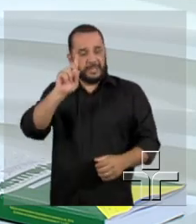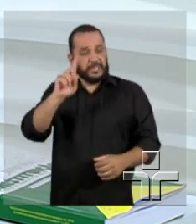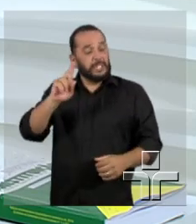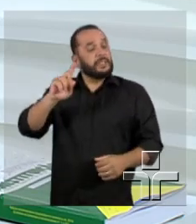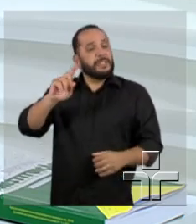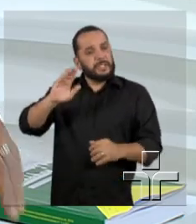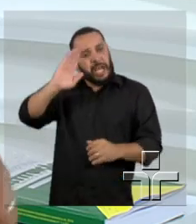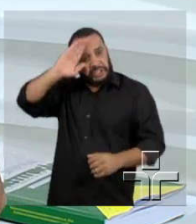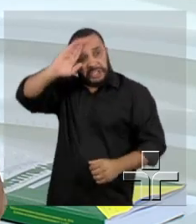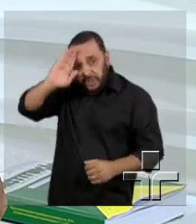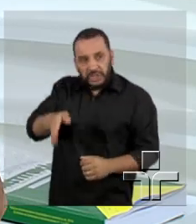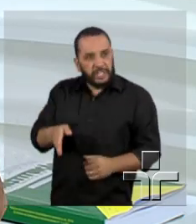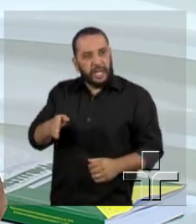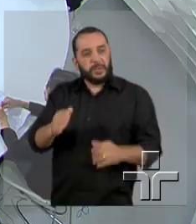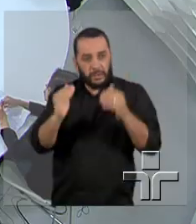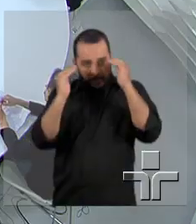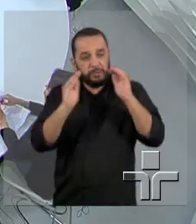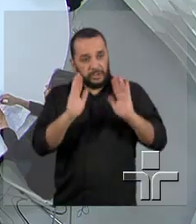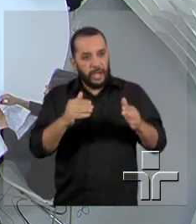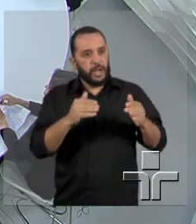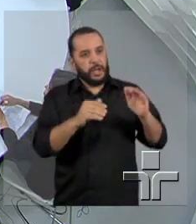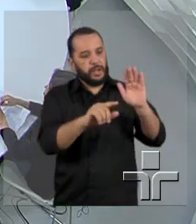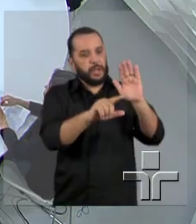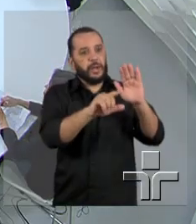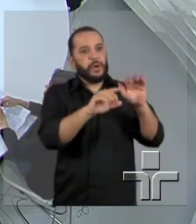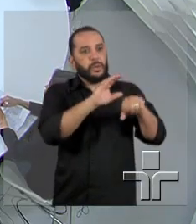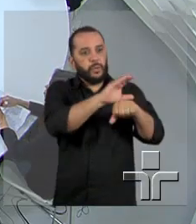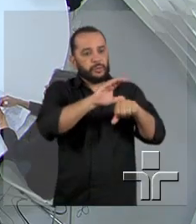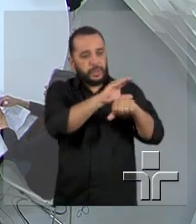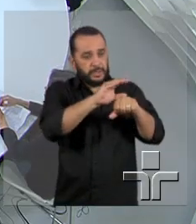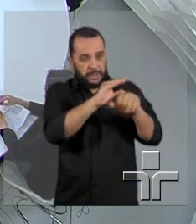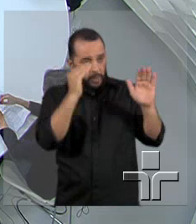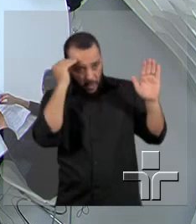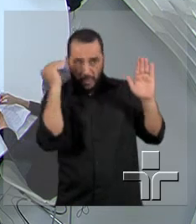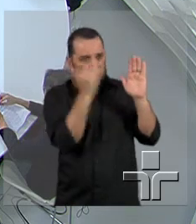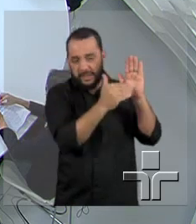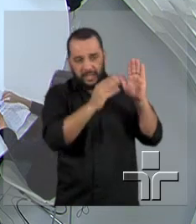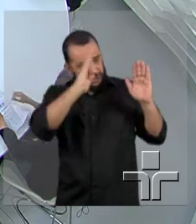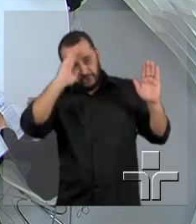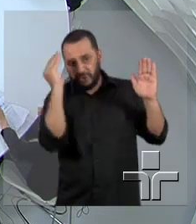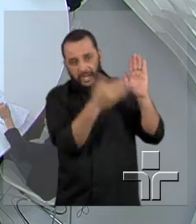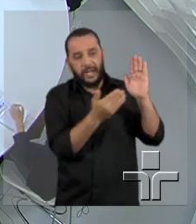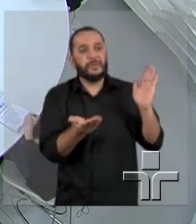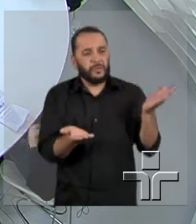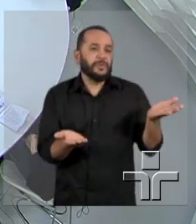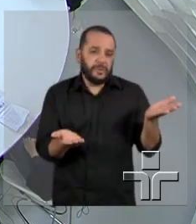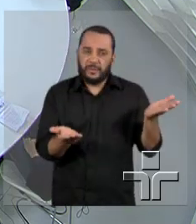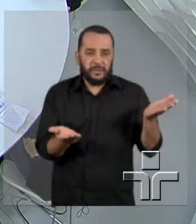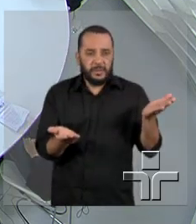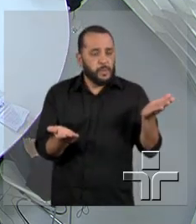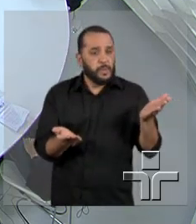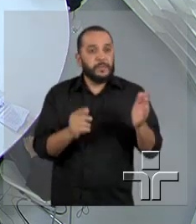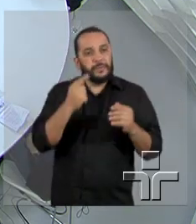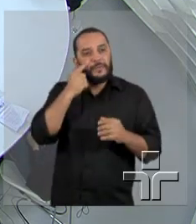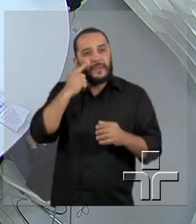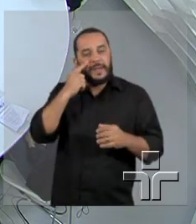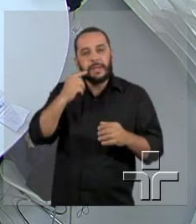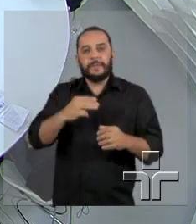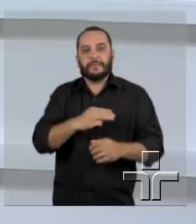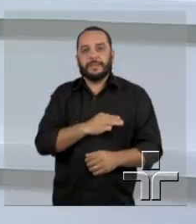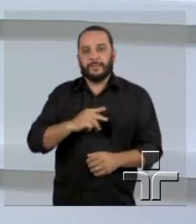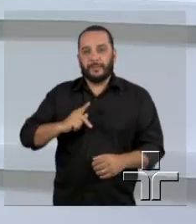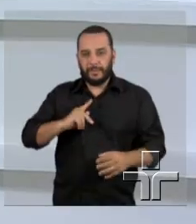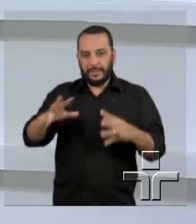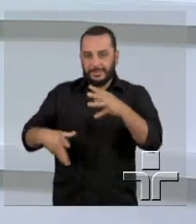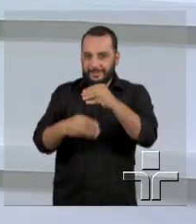direta da Constituição. Ministro, vamos ouvir o Ministério Público aqui, que tem algo a acrescentar. Então, ministro,